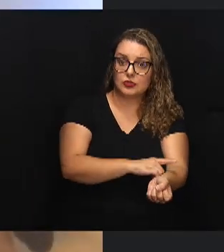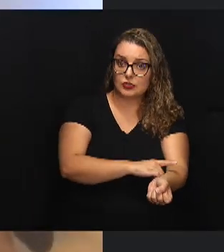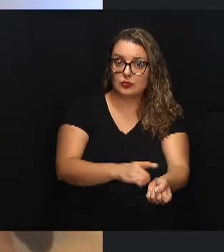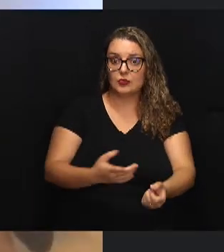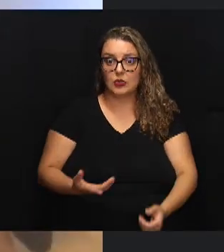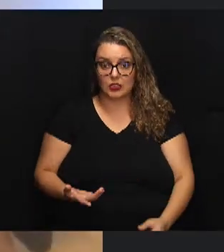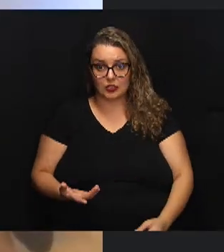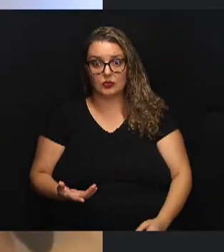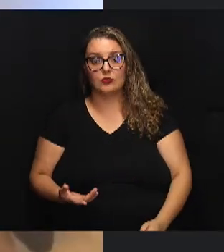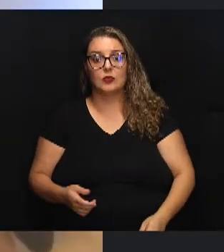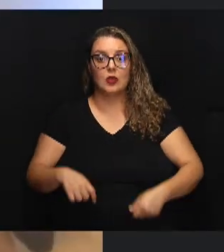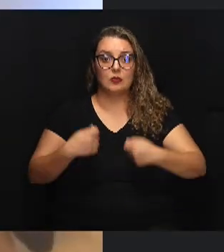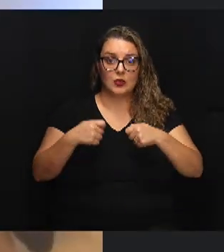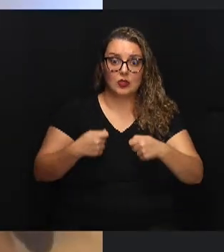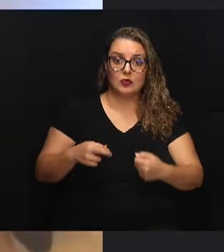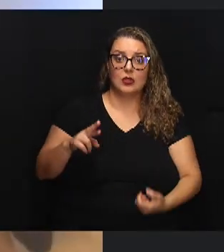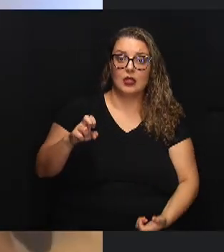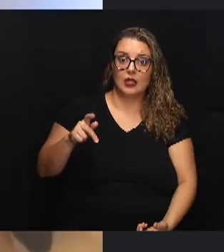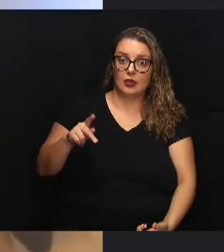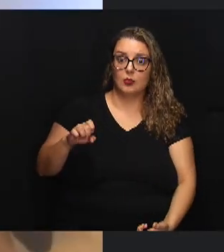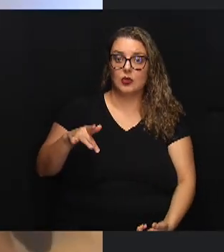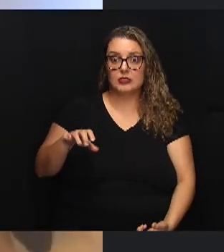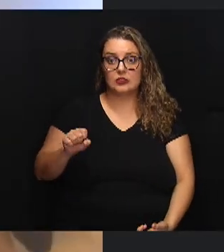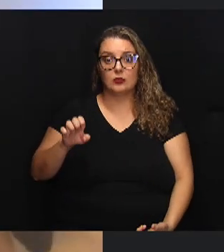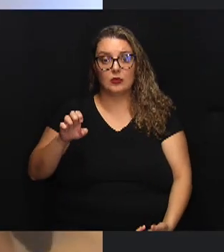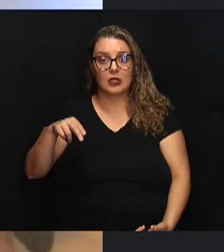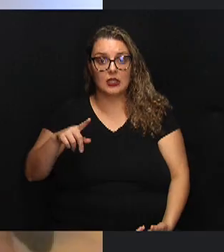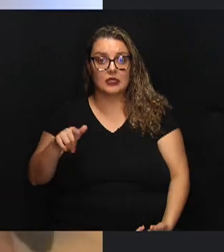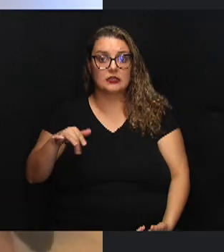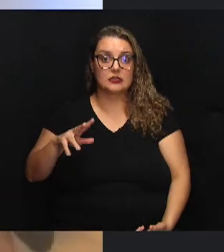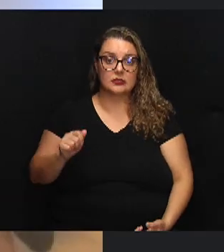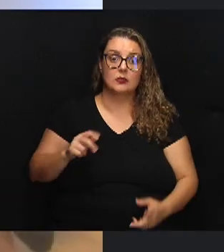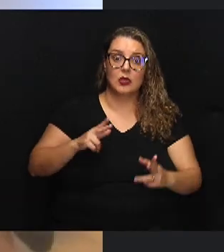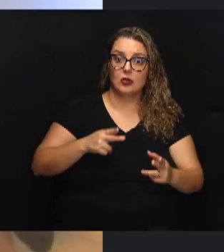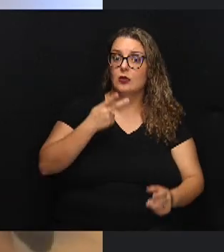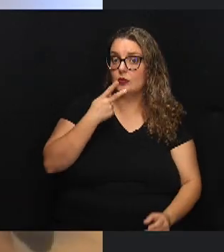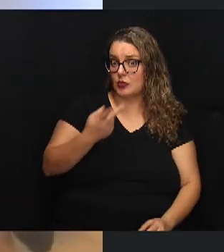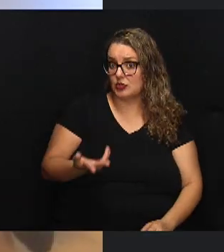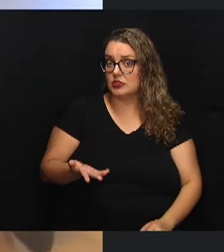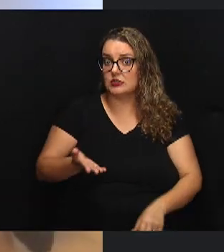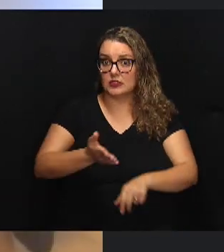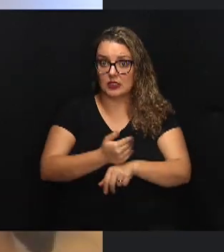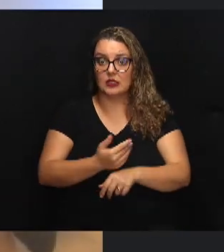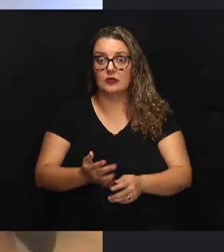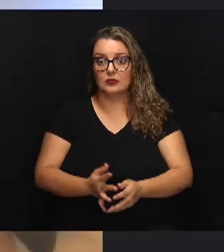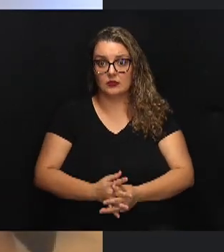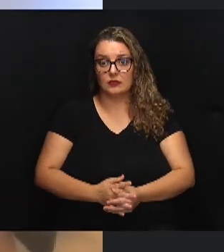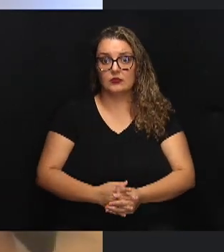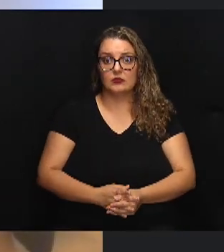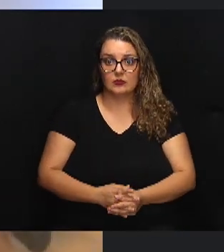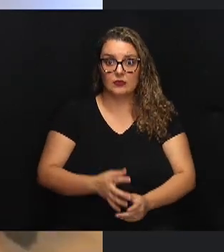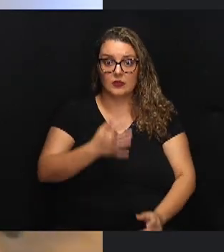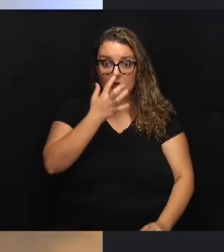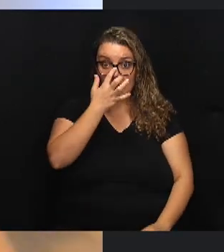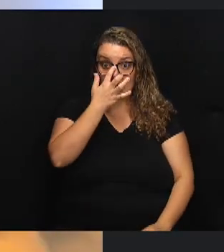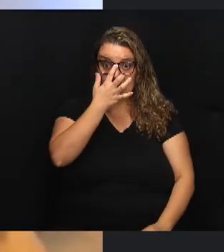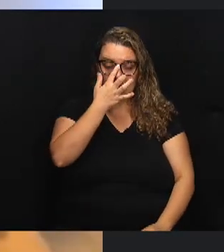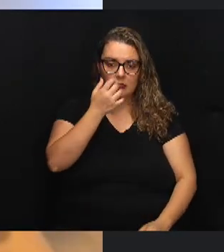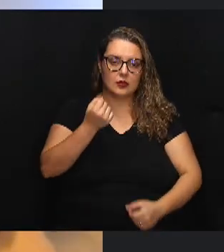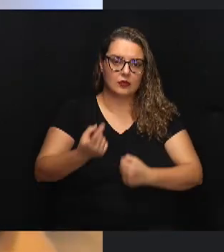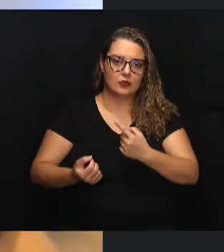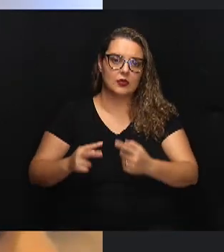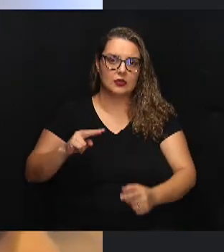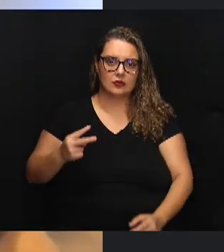uma necessidade de uma reposição de enzimas, como eu disse, e né, a gente vê algumas vezes esses pacientes